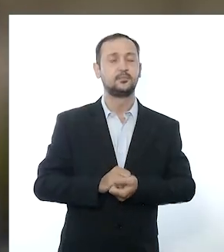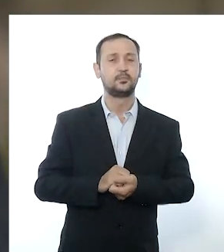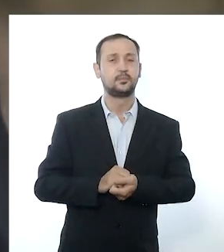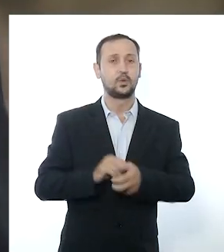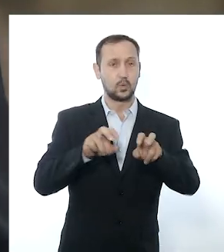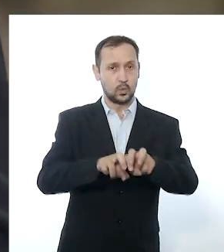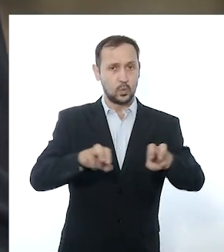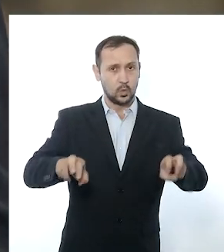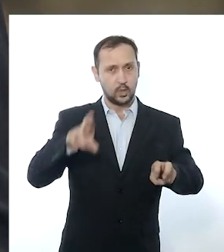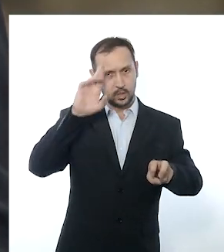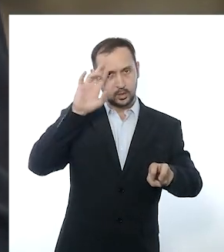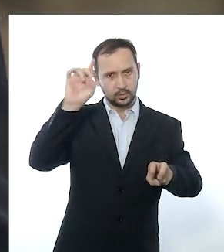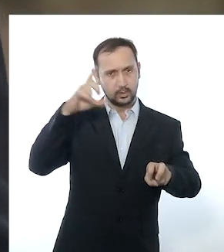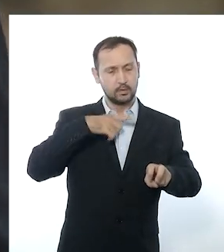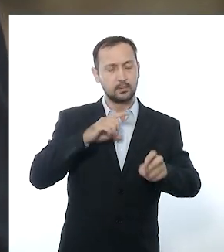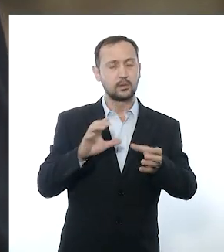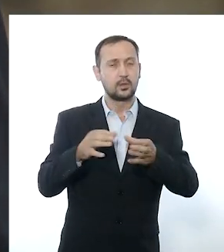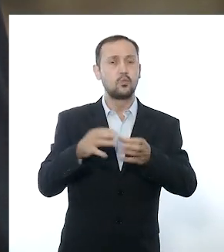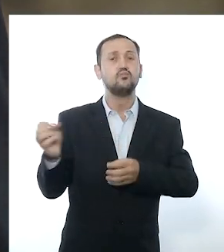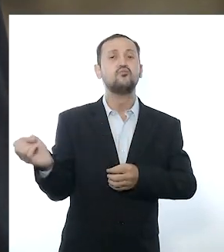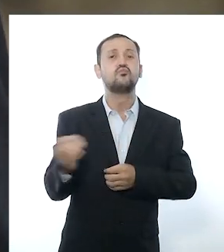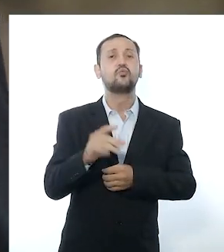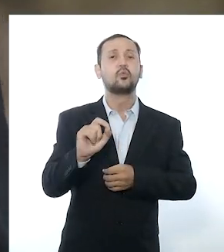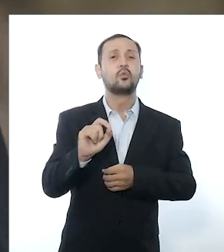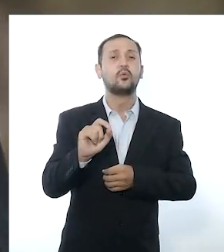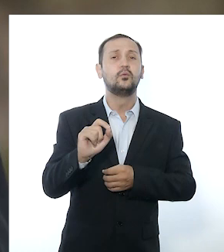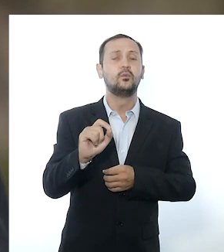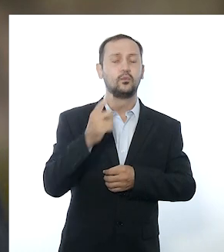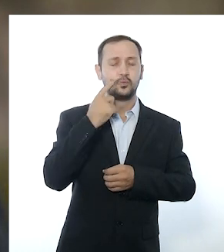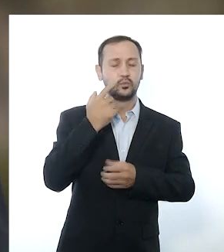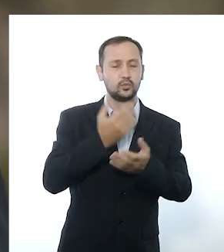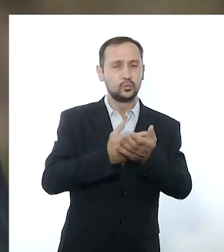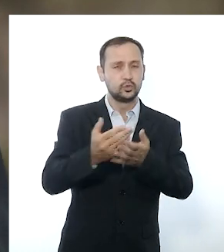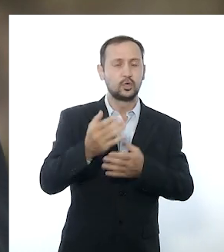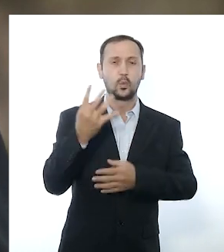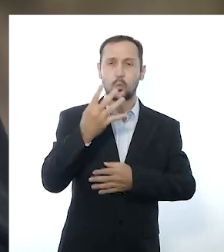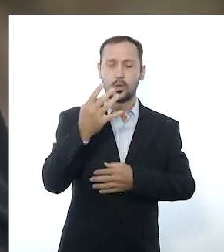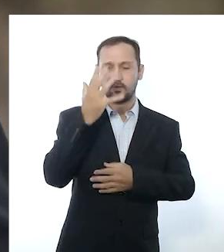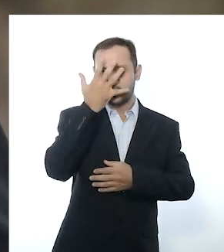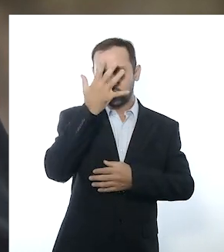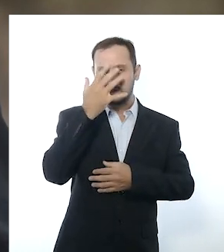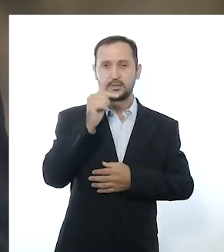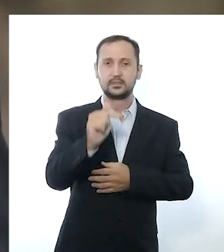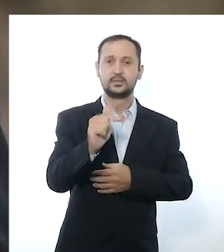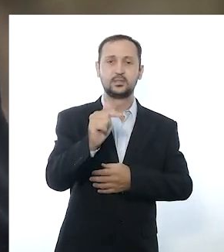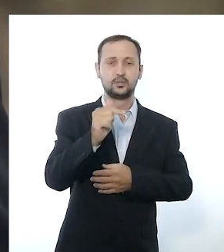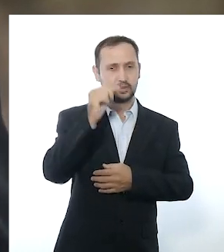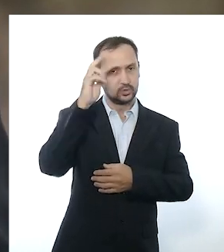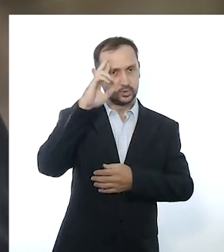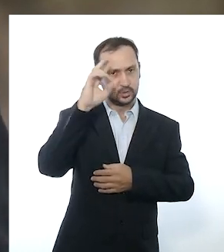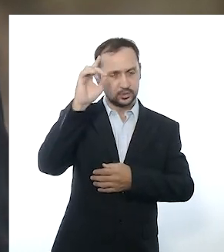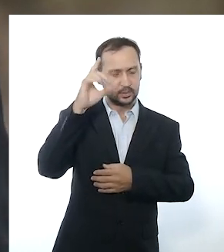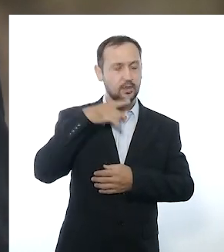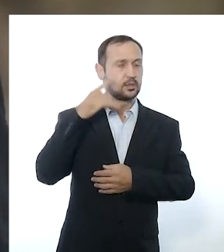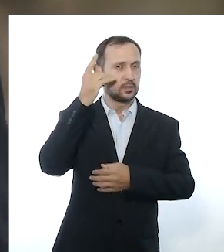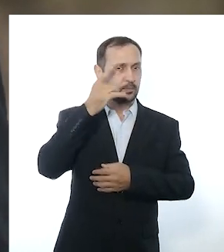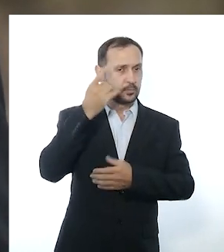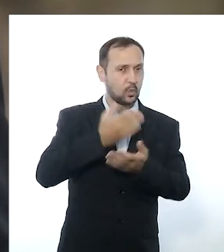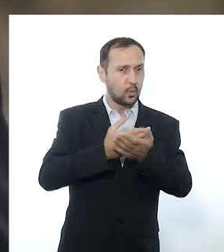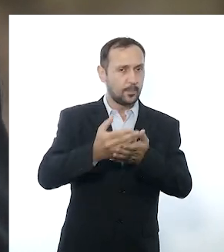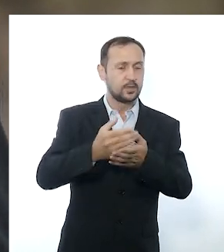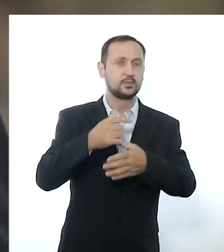Mesa diretora ganha nova configuração com a eleição de 4 de fevereiro deste ano. 7 deputados assumem